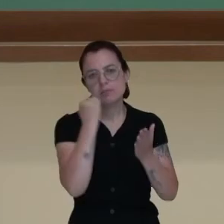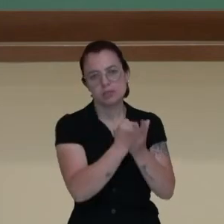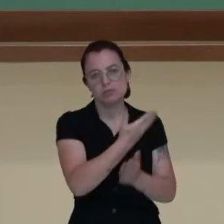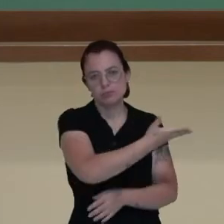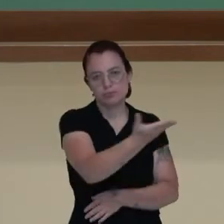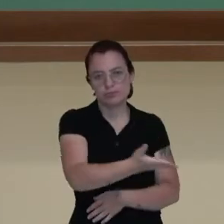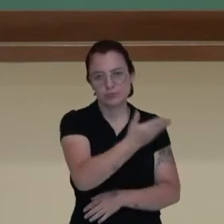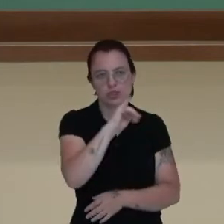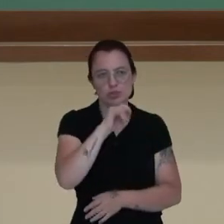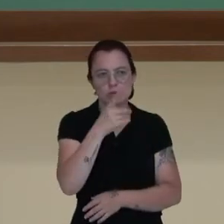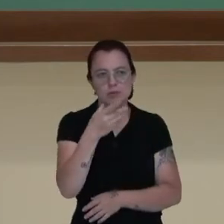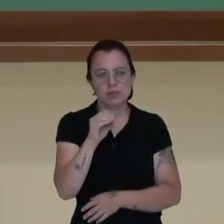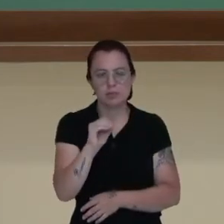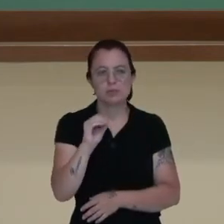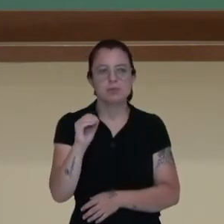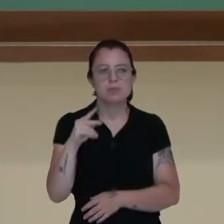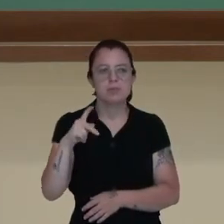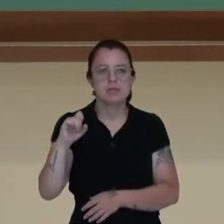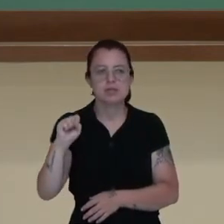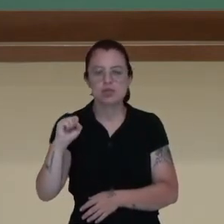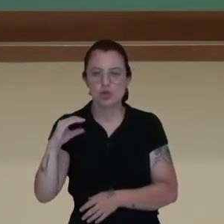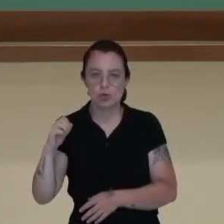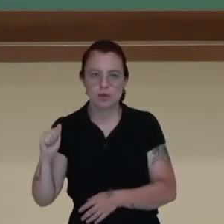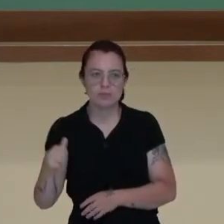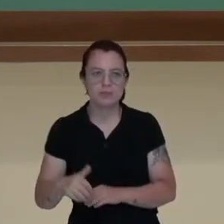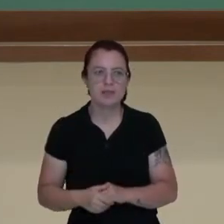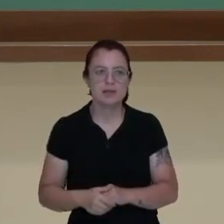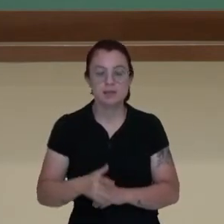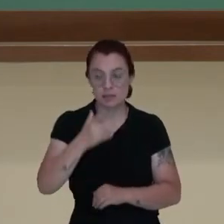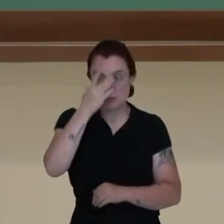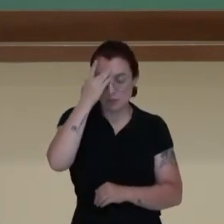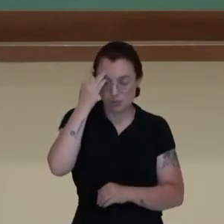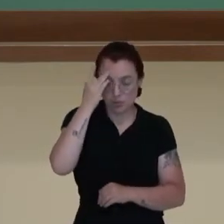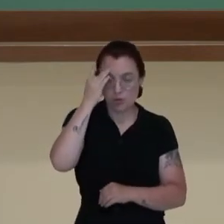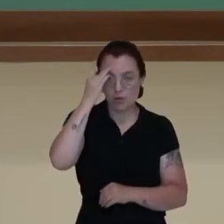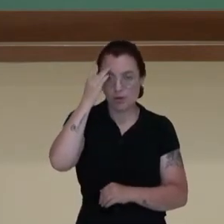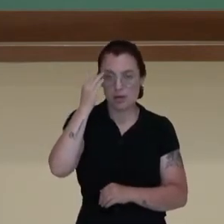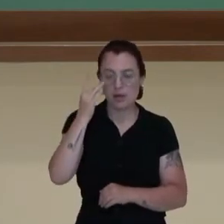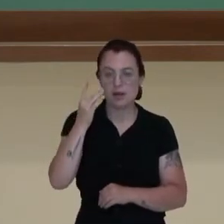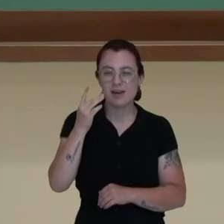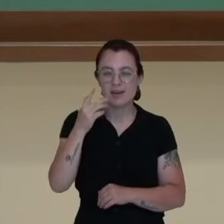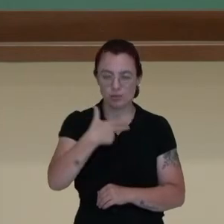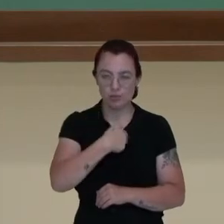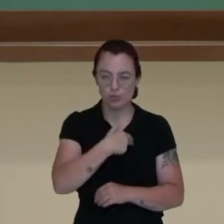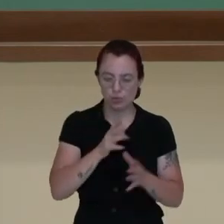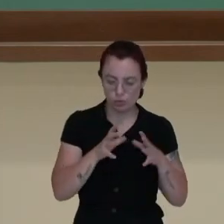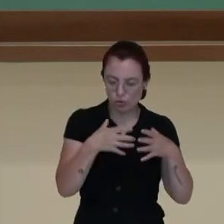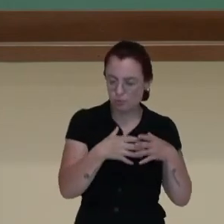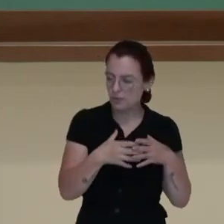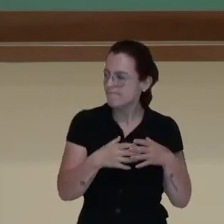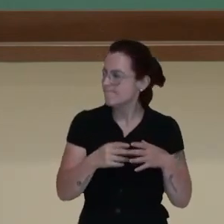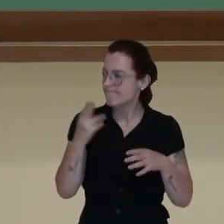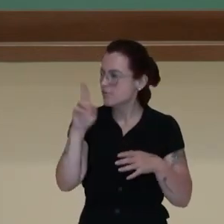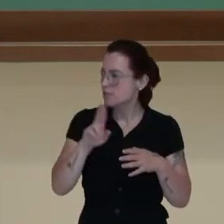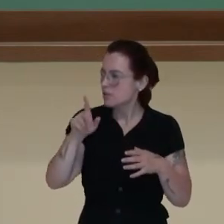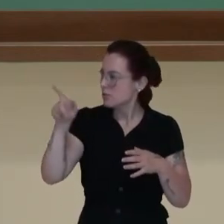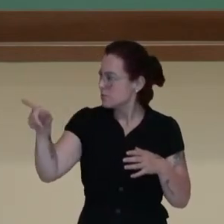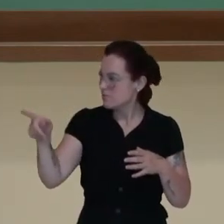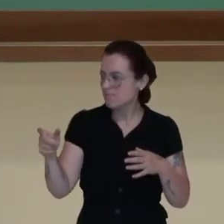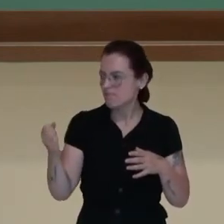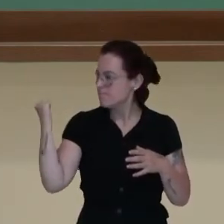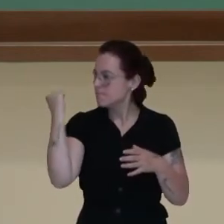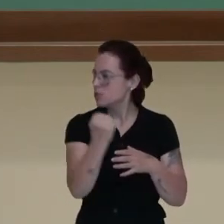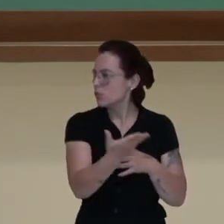vai utilizar esse assassinato como um meio, um estopim ideal